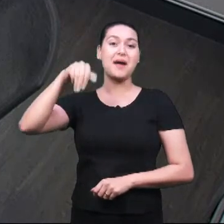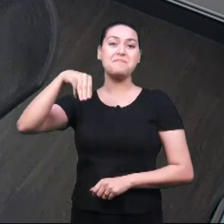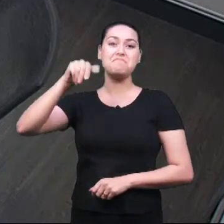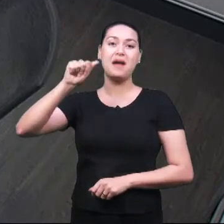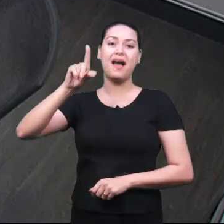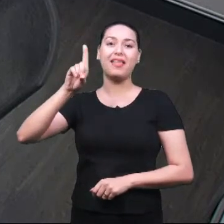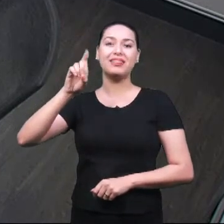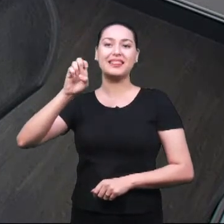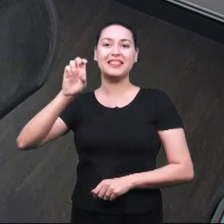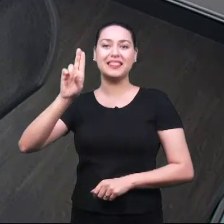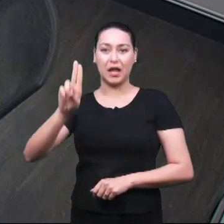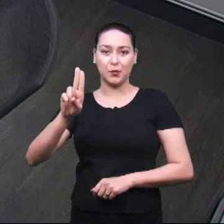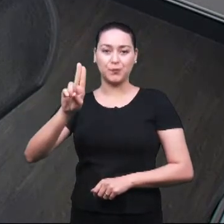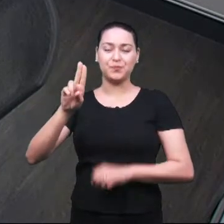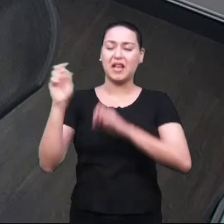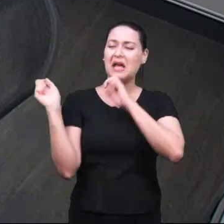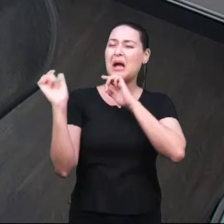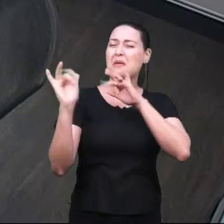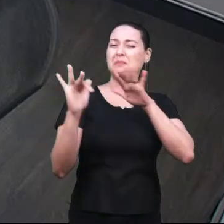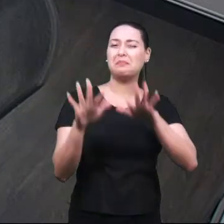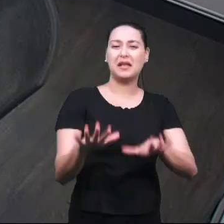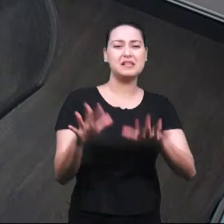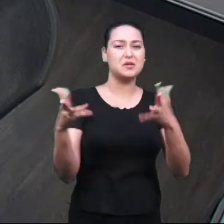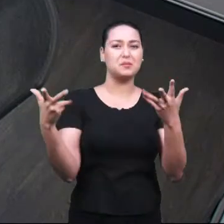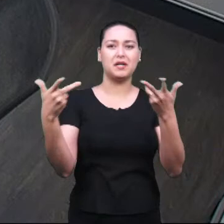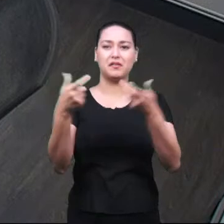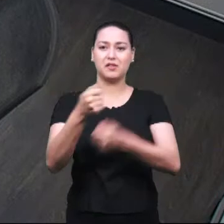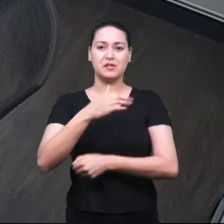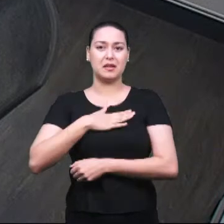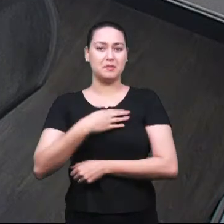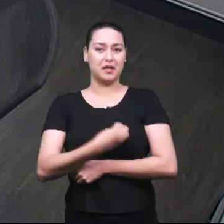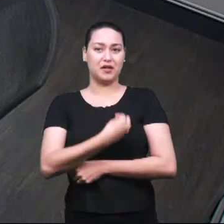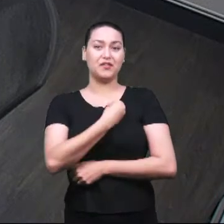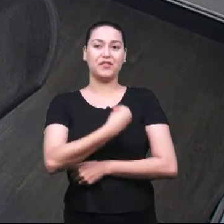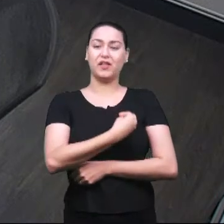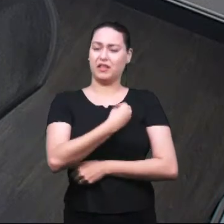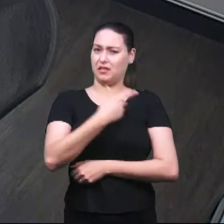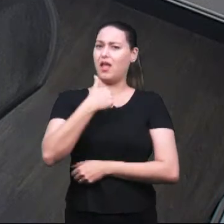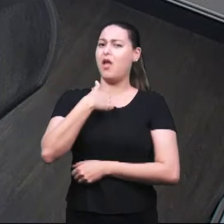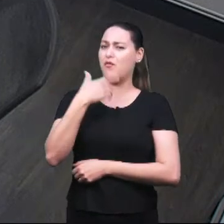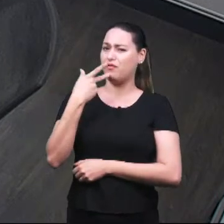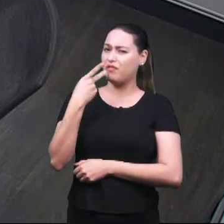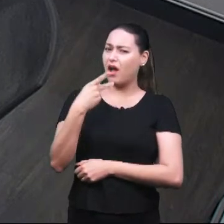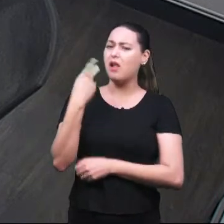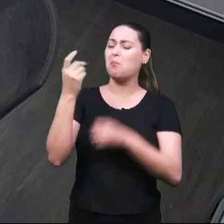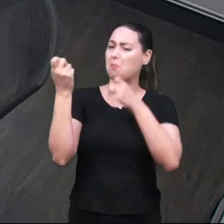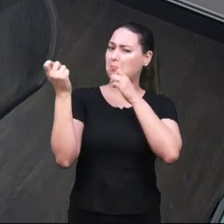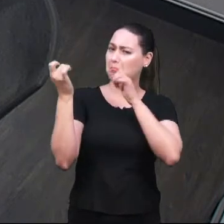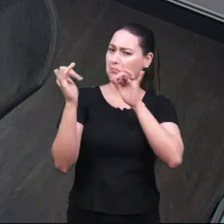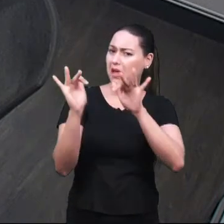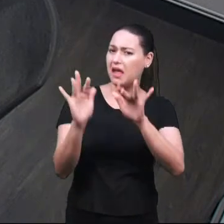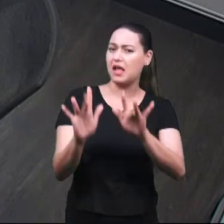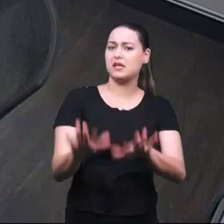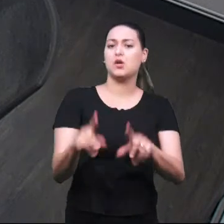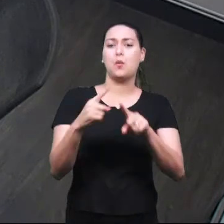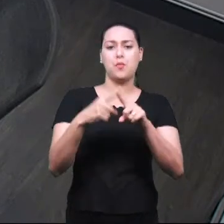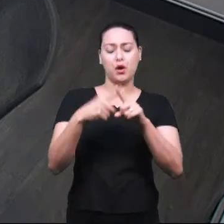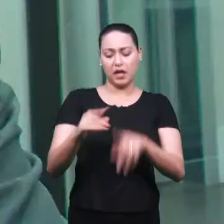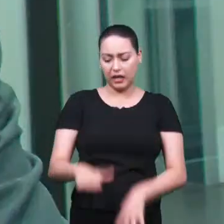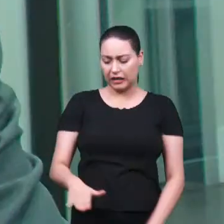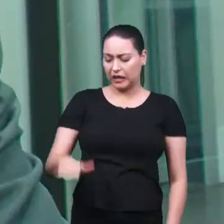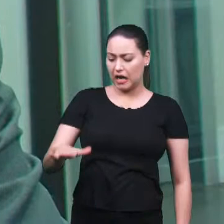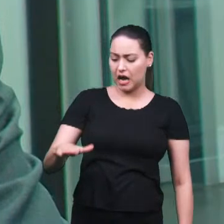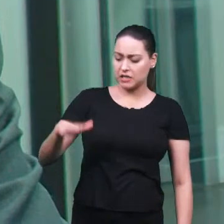assim uma bênção muito grande na minha vida. Eu reputo isso por bênção, né? Porque Sim. Então eu fui criança,